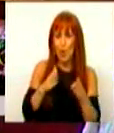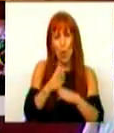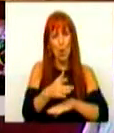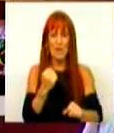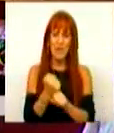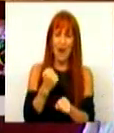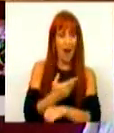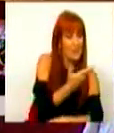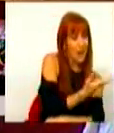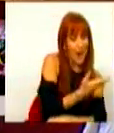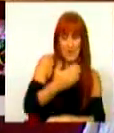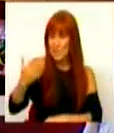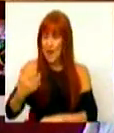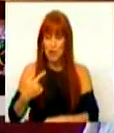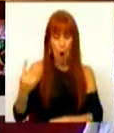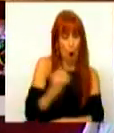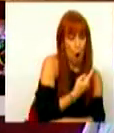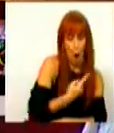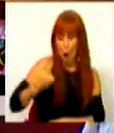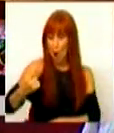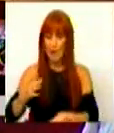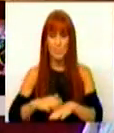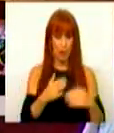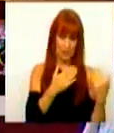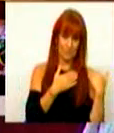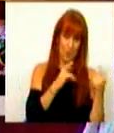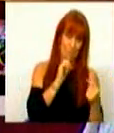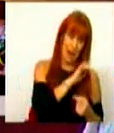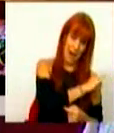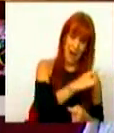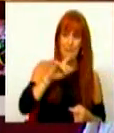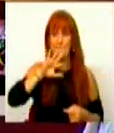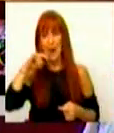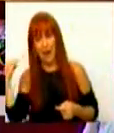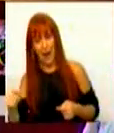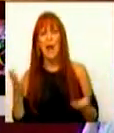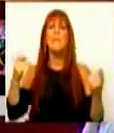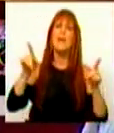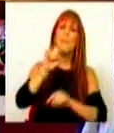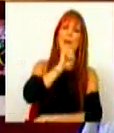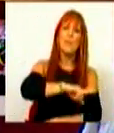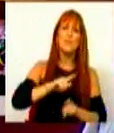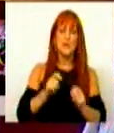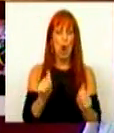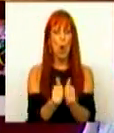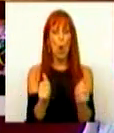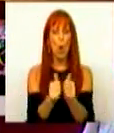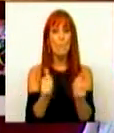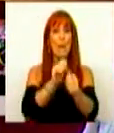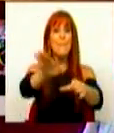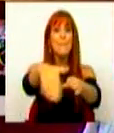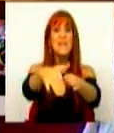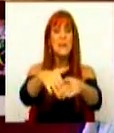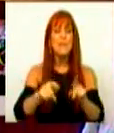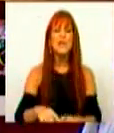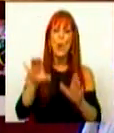exercer os direitos e as obrigações inerentes às responsabilidades parentais, mas também a possibilidade de acompanhar e participar